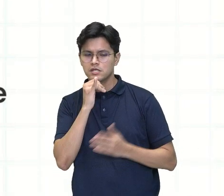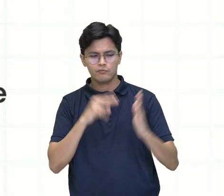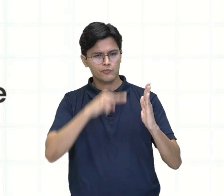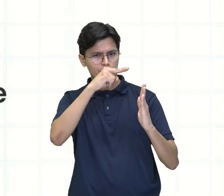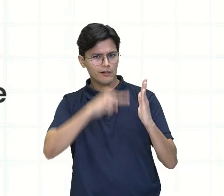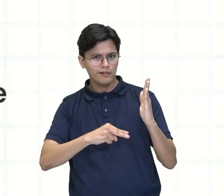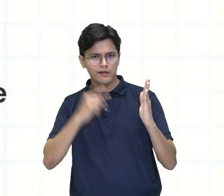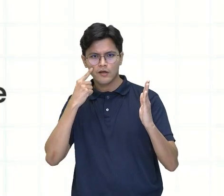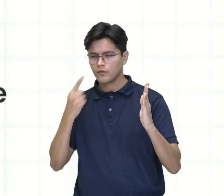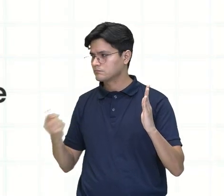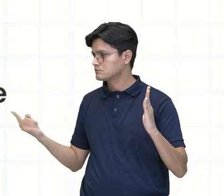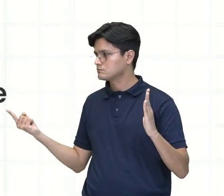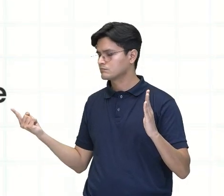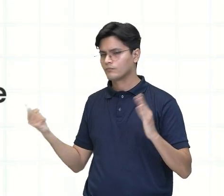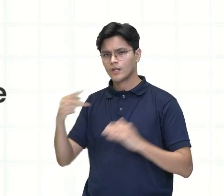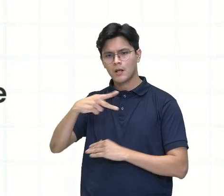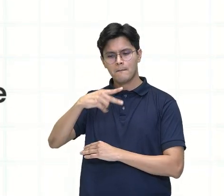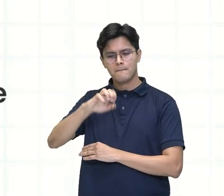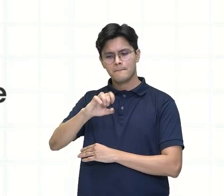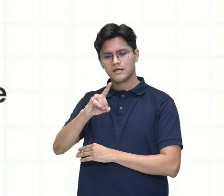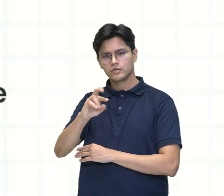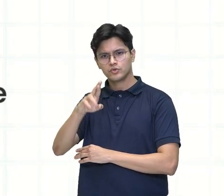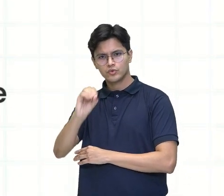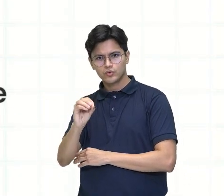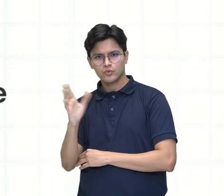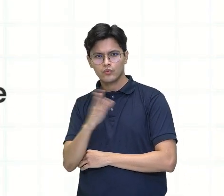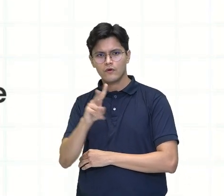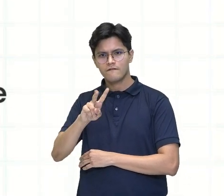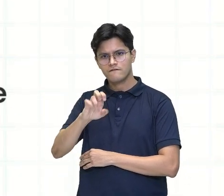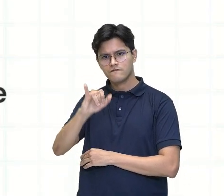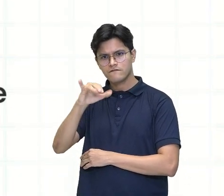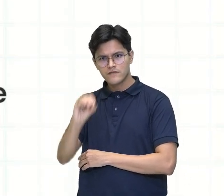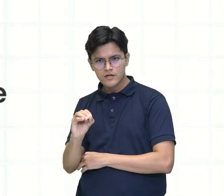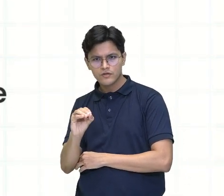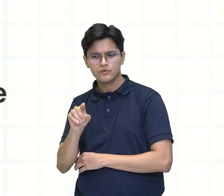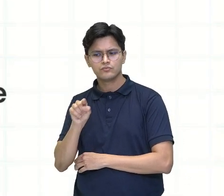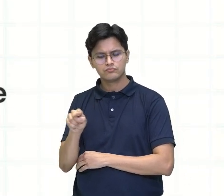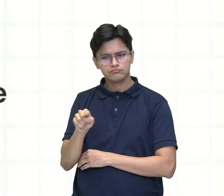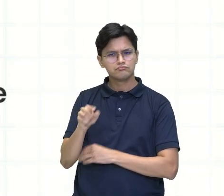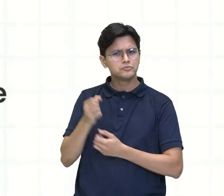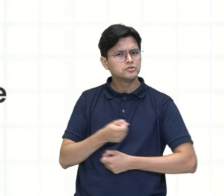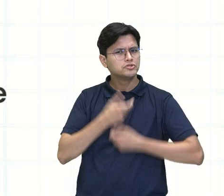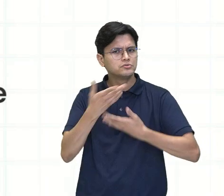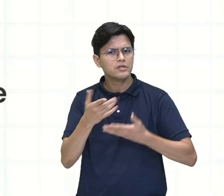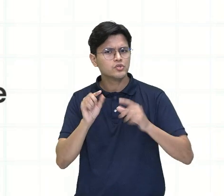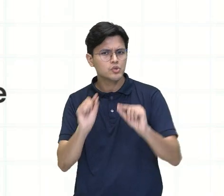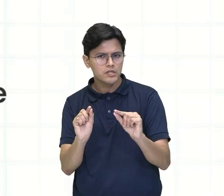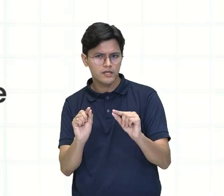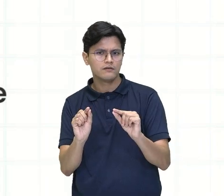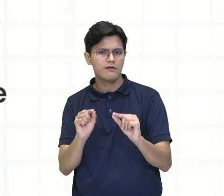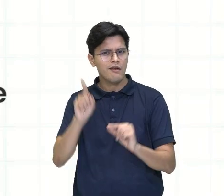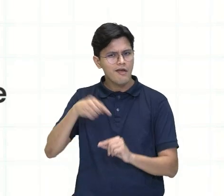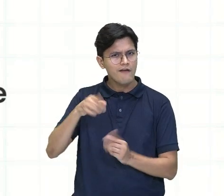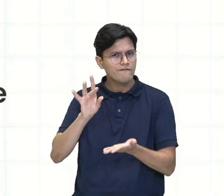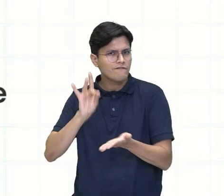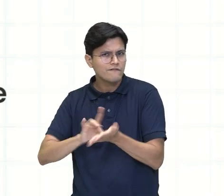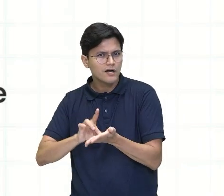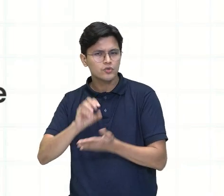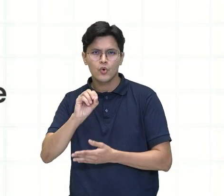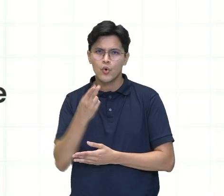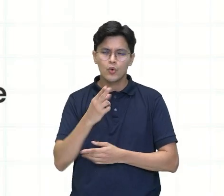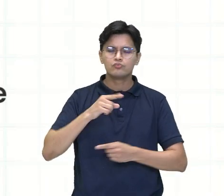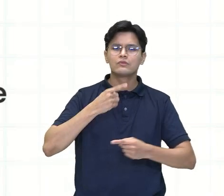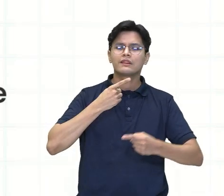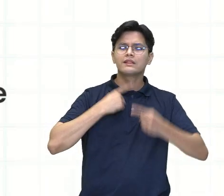realmente nós temos um fato ou um desejo. É uma forma também de modalizador, tá bom? Então, nós vimos